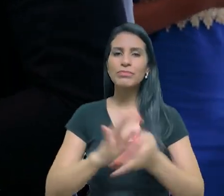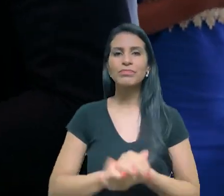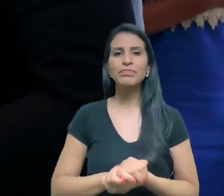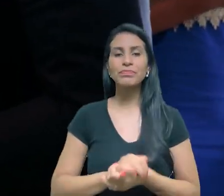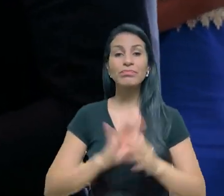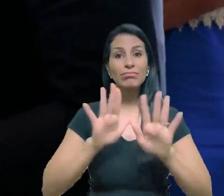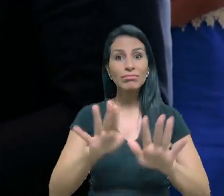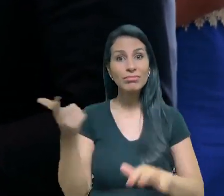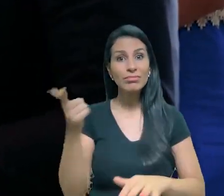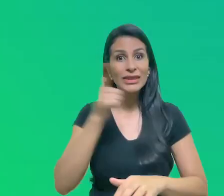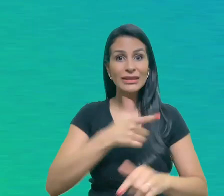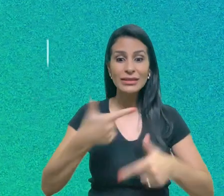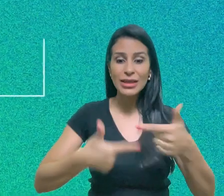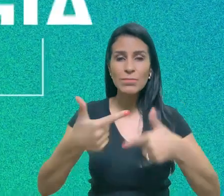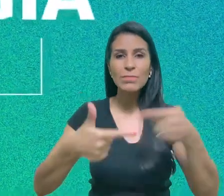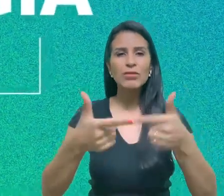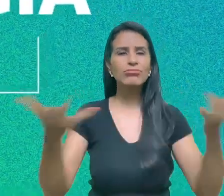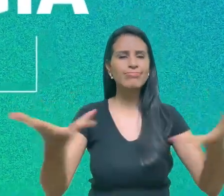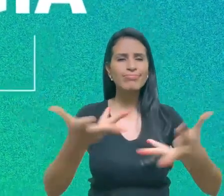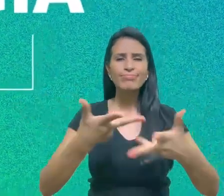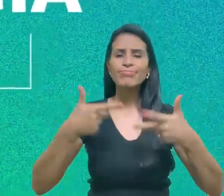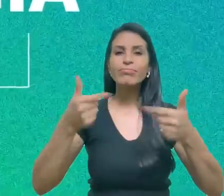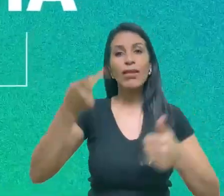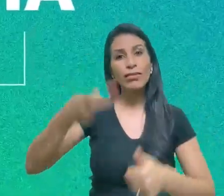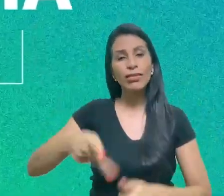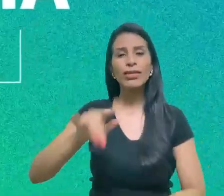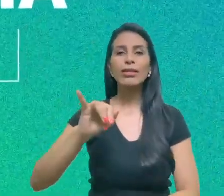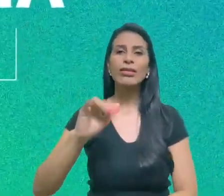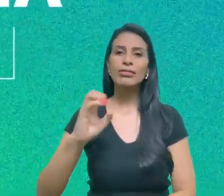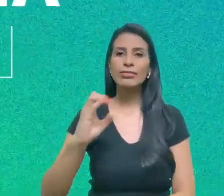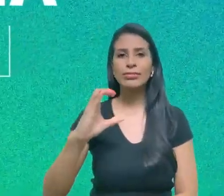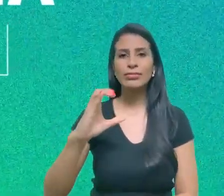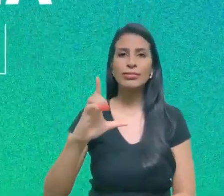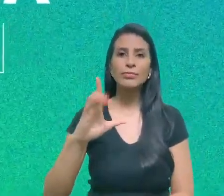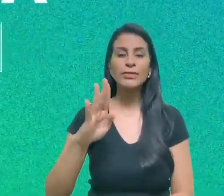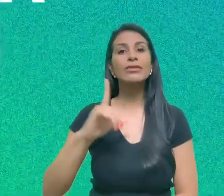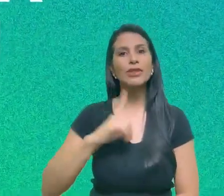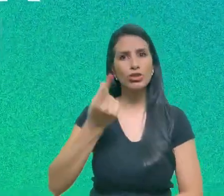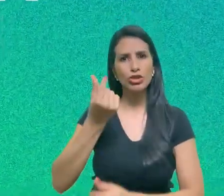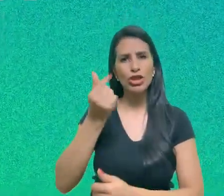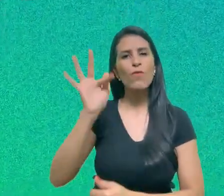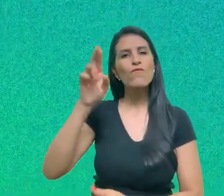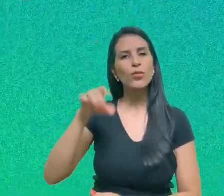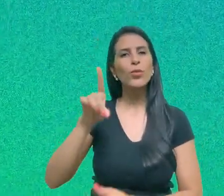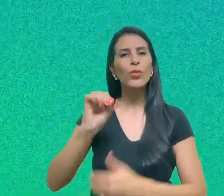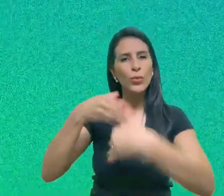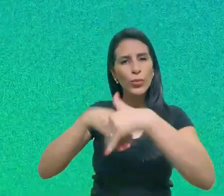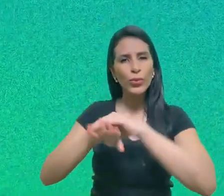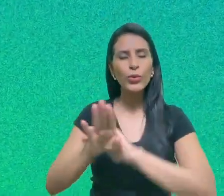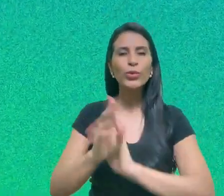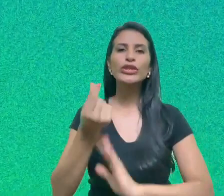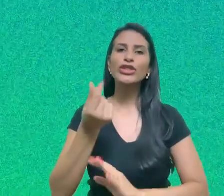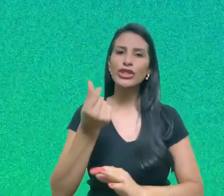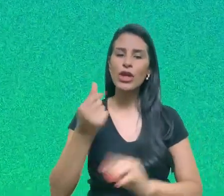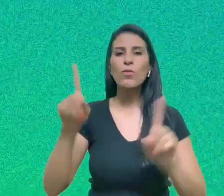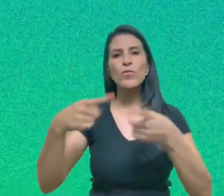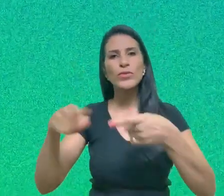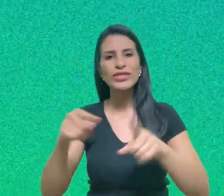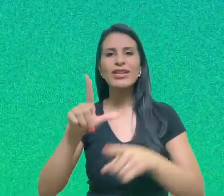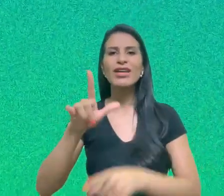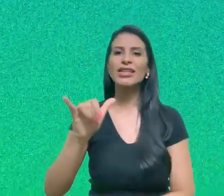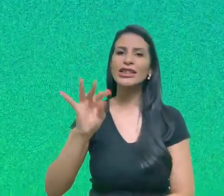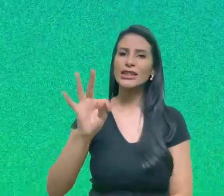comunhão. E para efetivar esse trabalho da melhor forma, a SLB dispõe do Fundo para Trabalho com Música